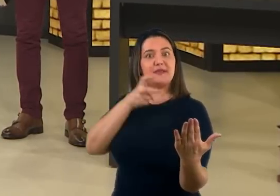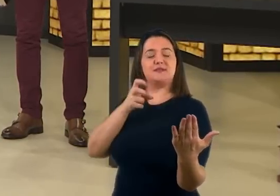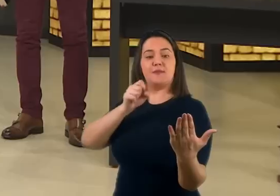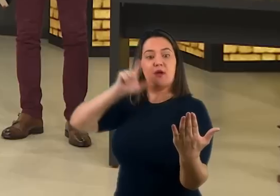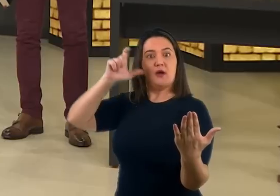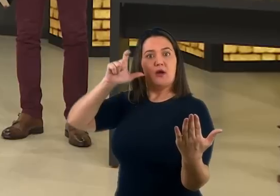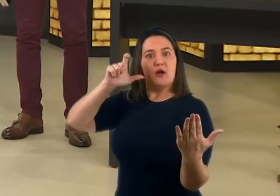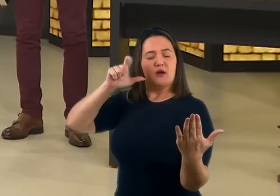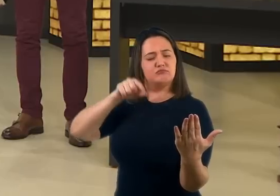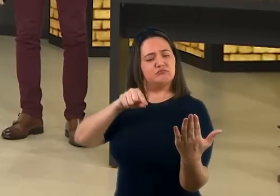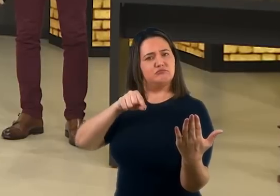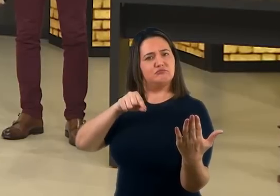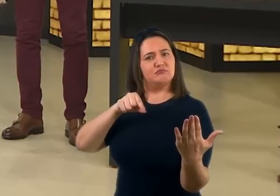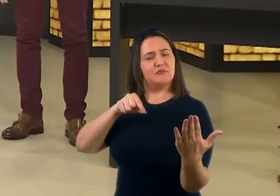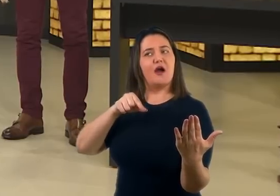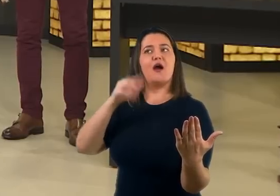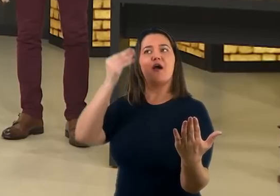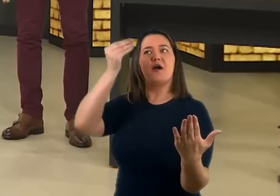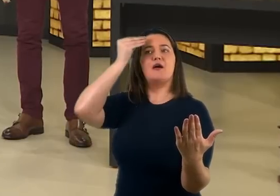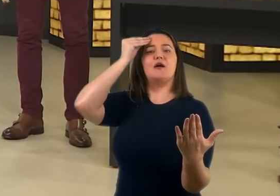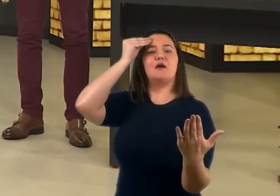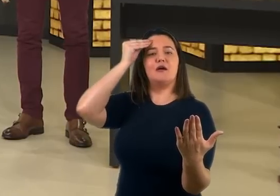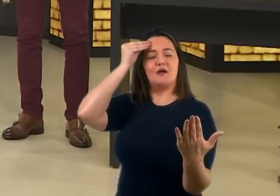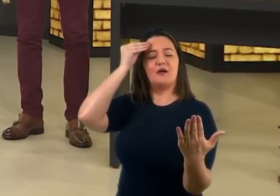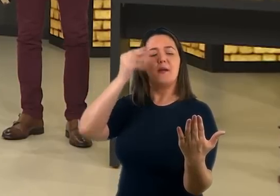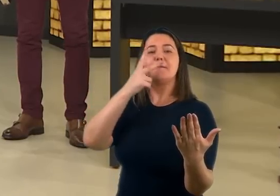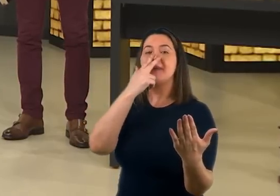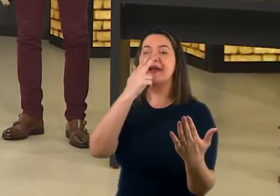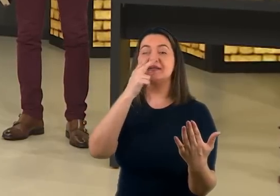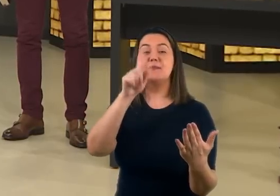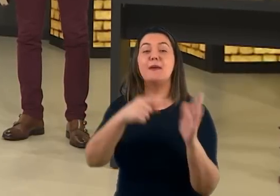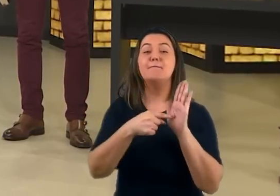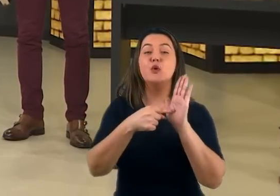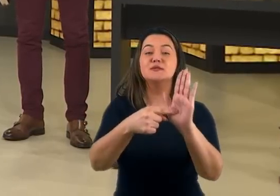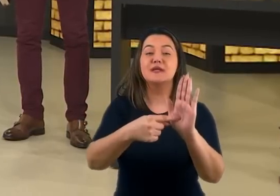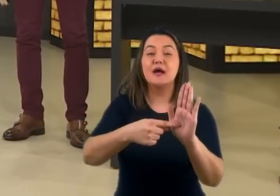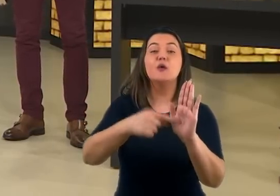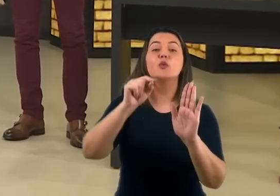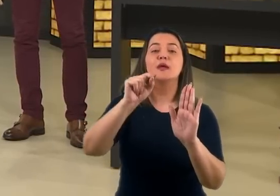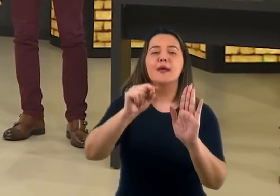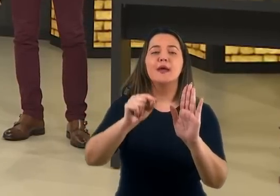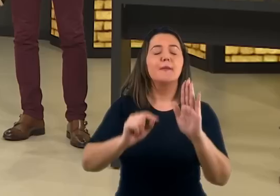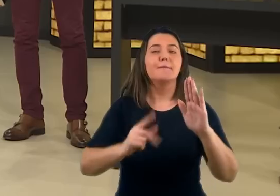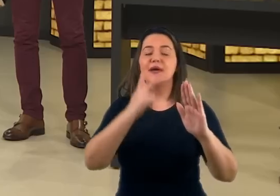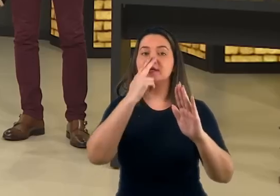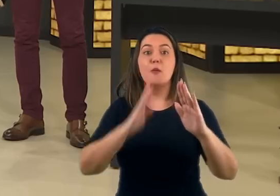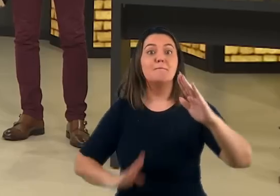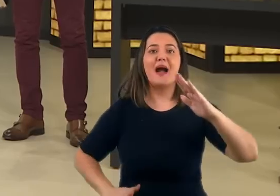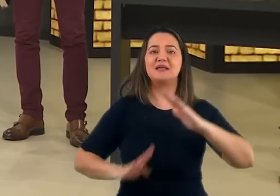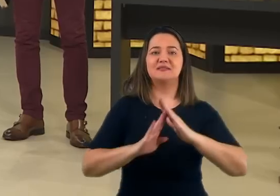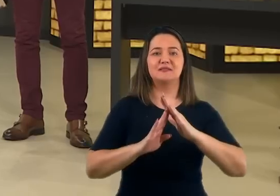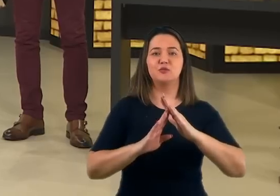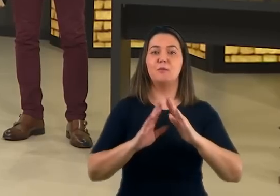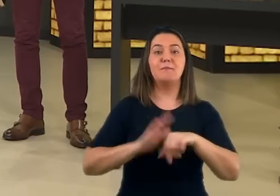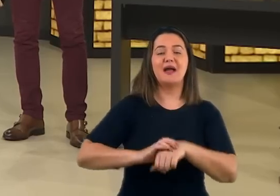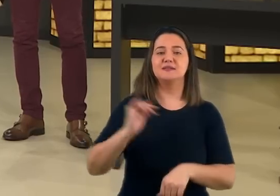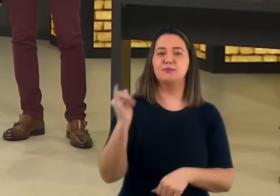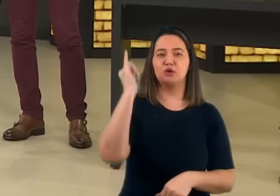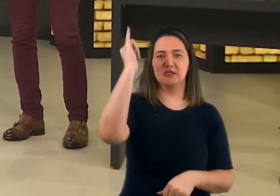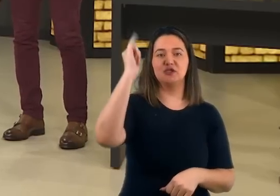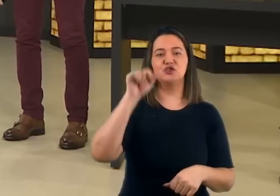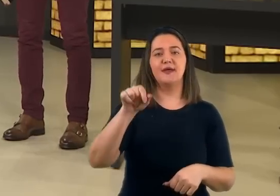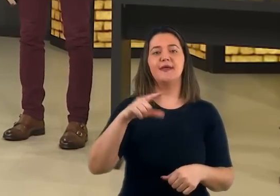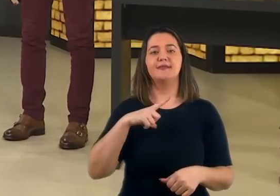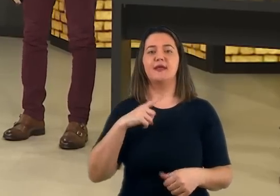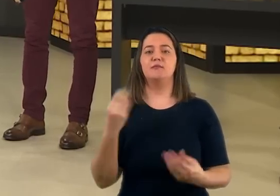passagens específicas como sendo um clímax da profecia. Eu vou citar algumas partes do Antigo Testamento para que